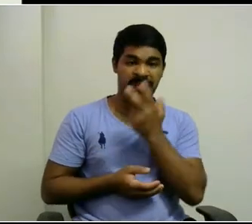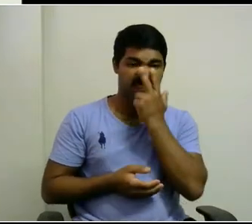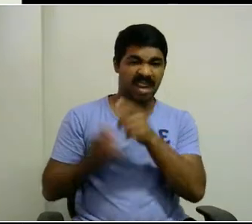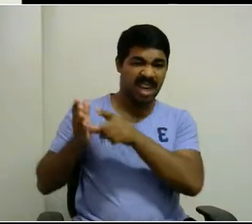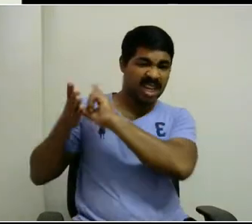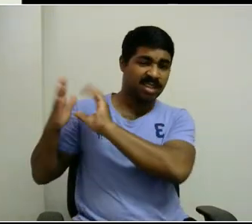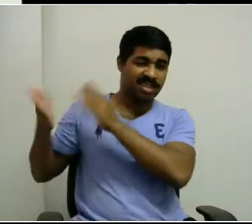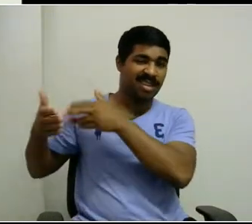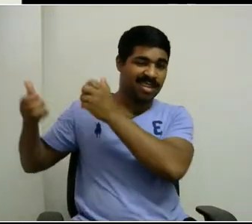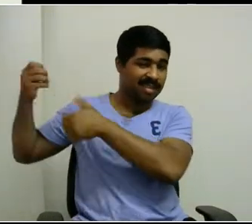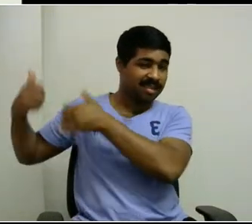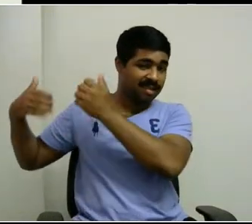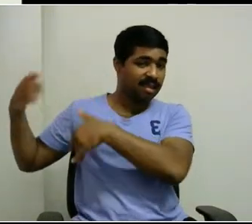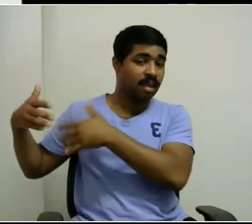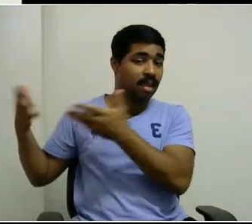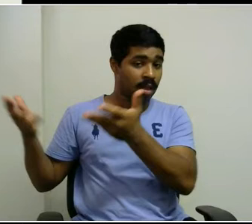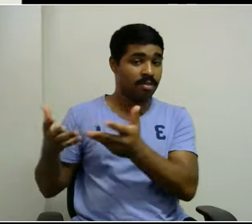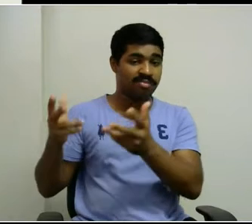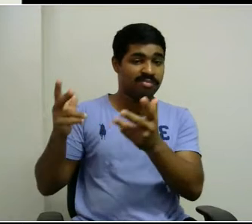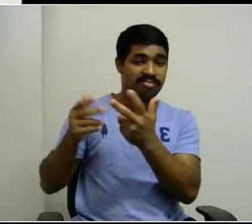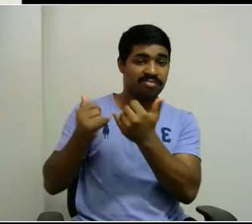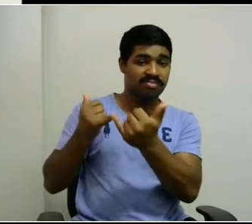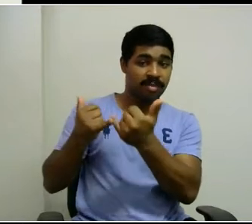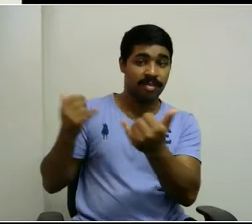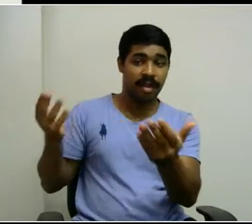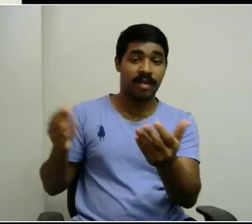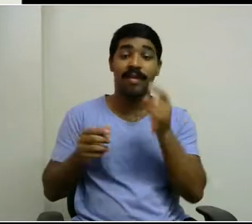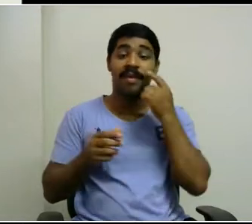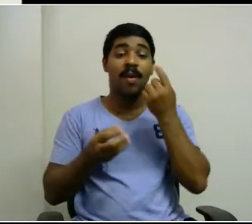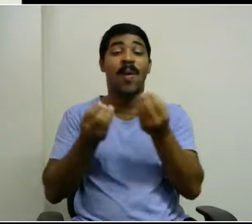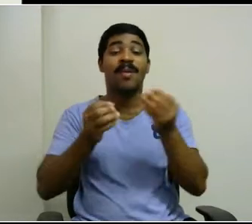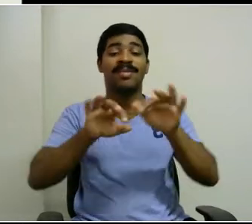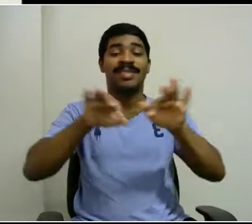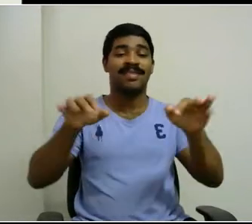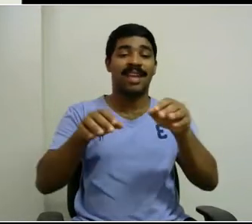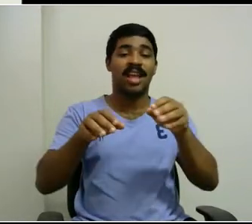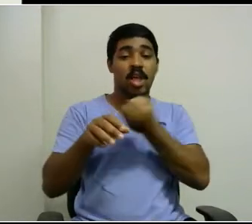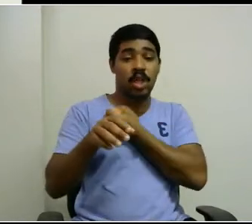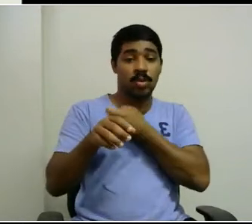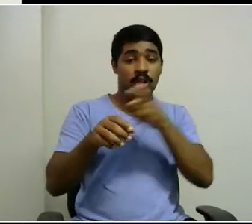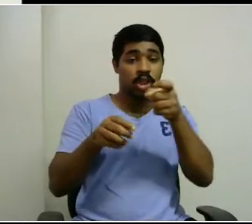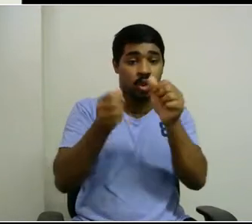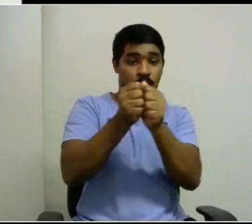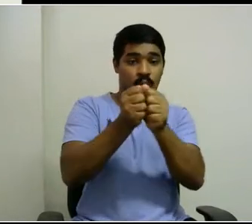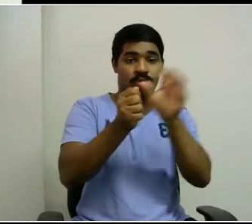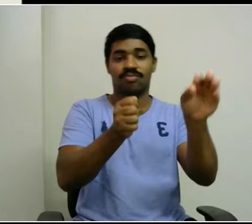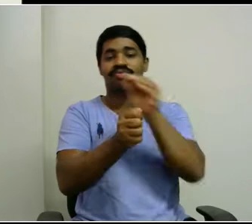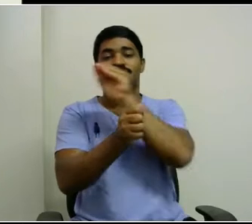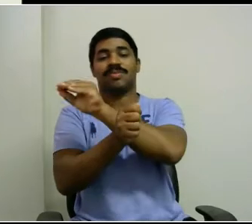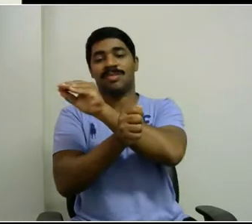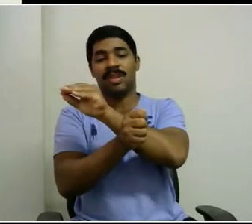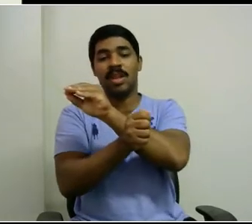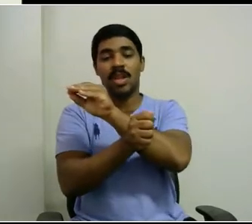aqueles exemplos que a gente viu anteriormente, né? Vamos passar tudo que tem x para um lado e que não tem x para o outro lado, ó. Esse vem para cá,